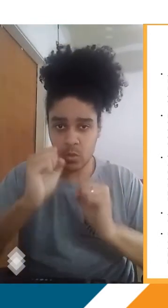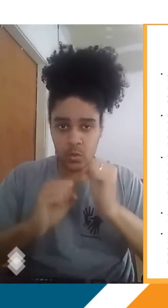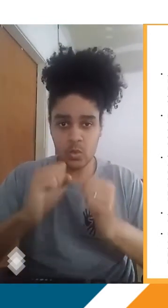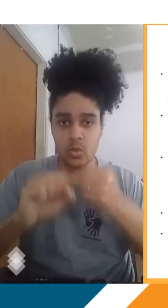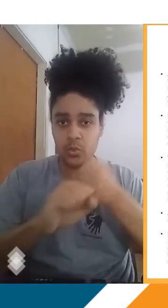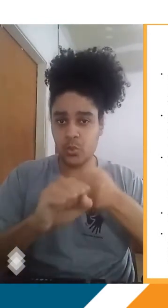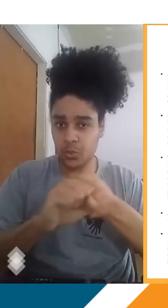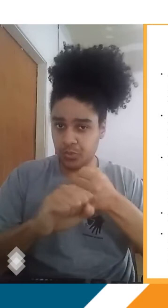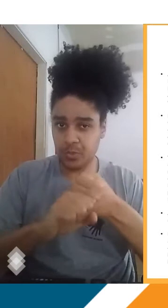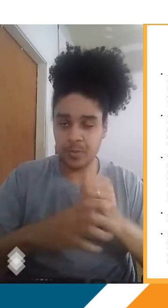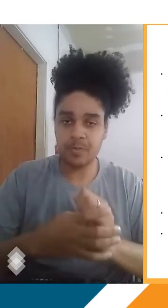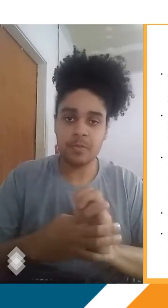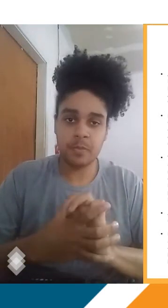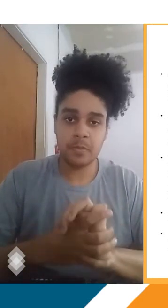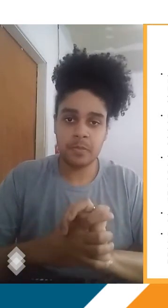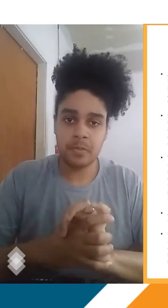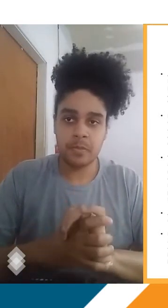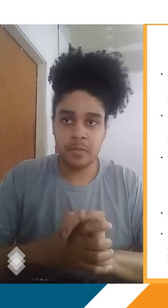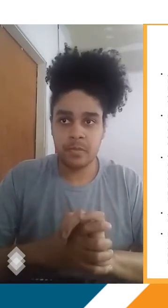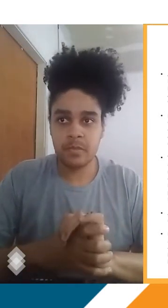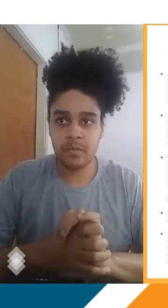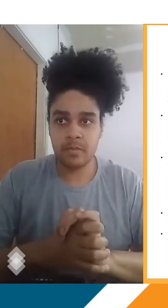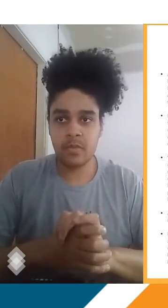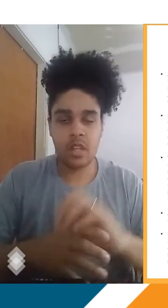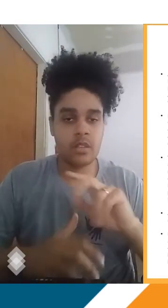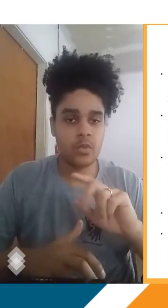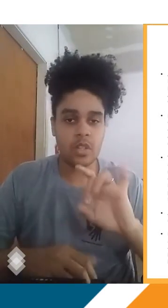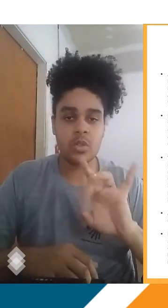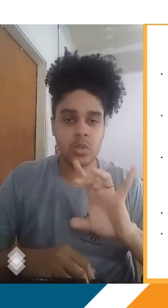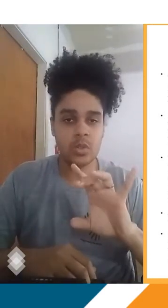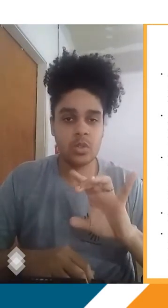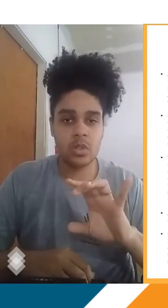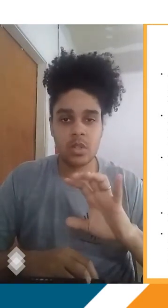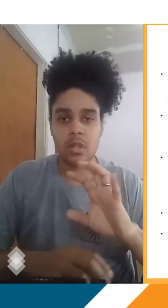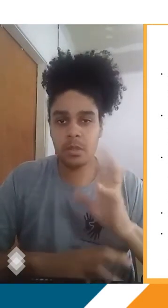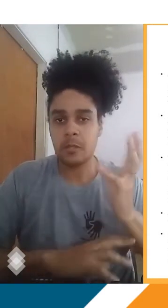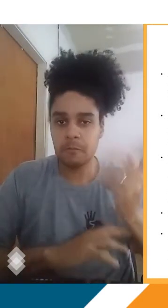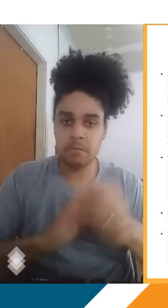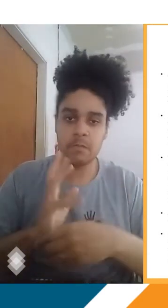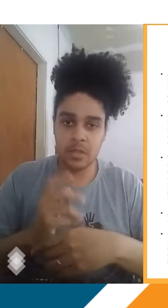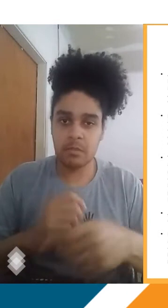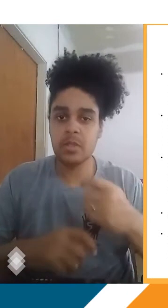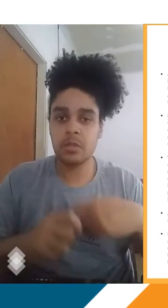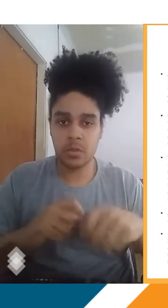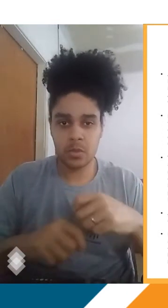abertura da rodovia Rio Santos imprimiram à região grandes modificações, não só ambientais como sociais e econômicas.